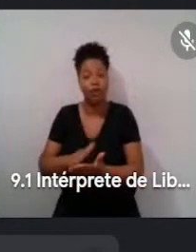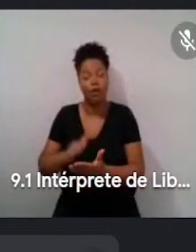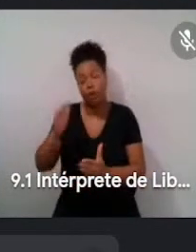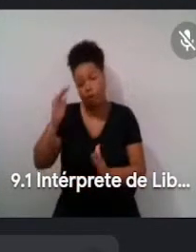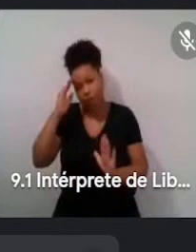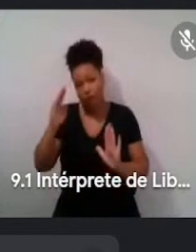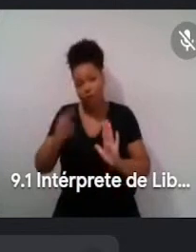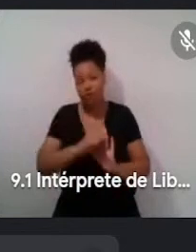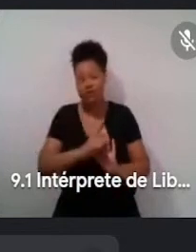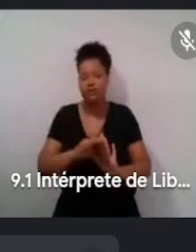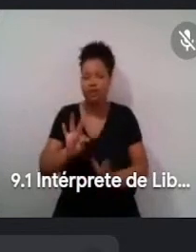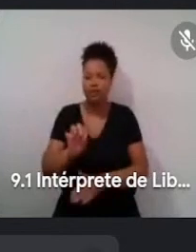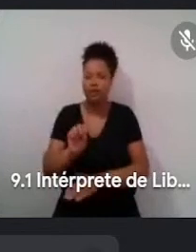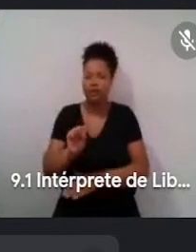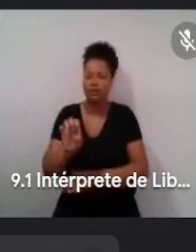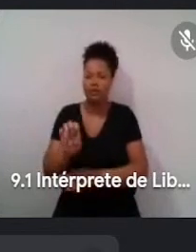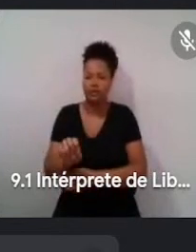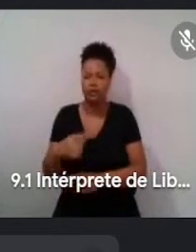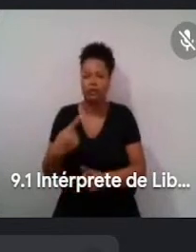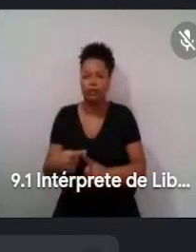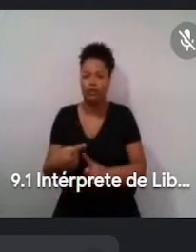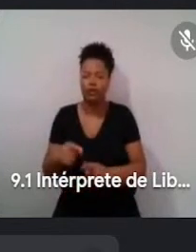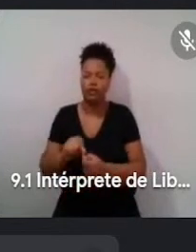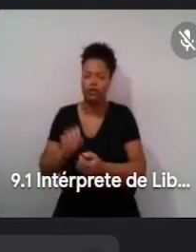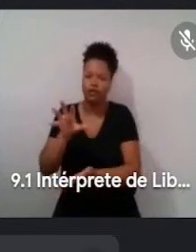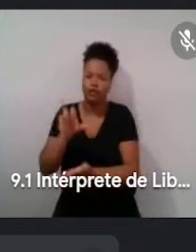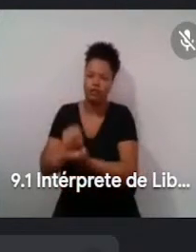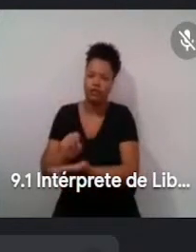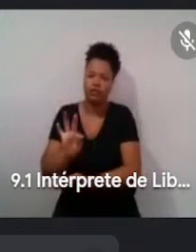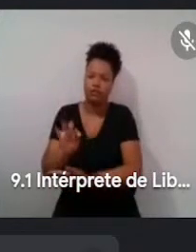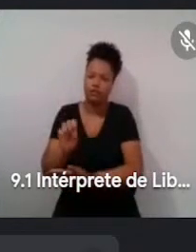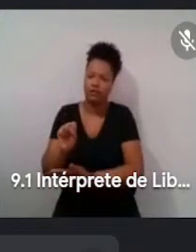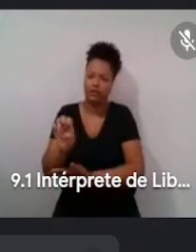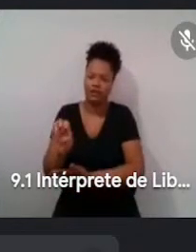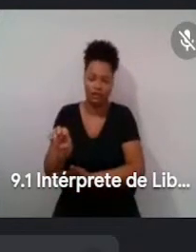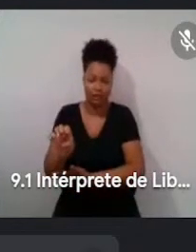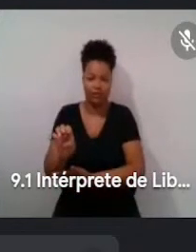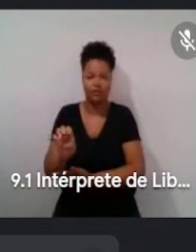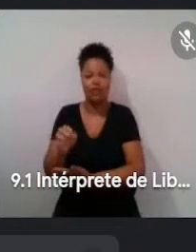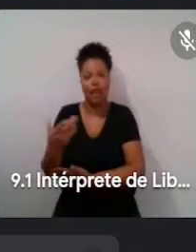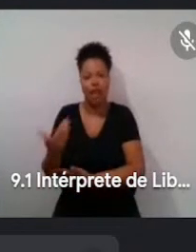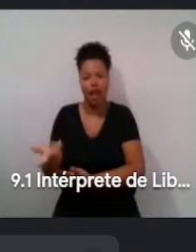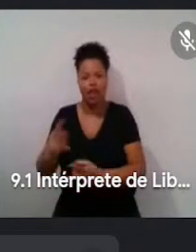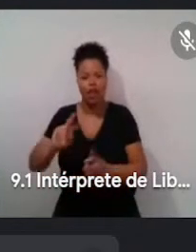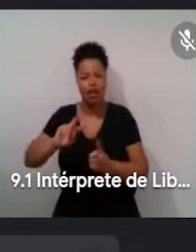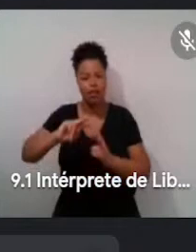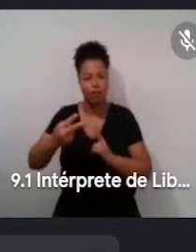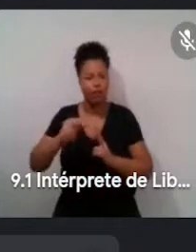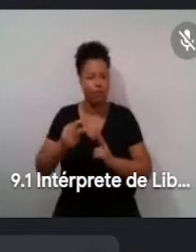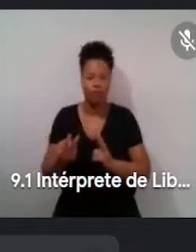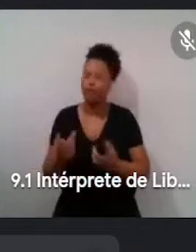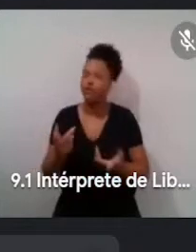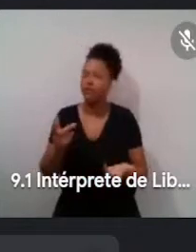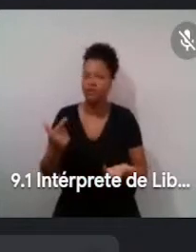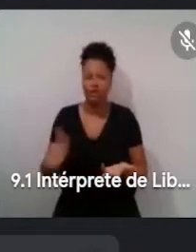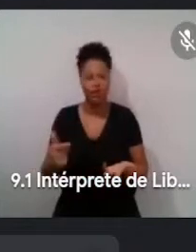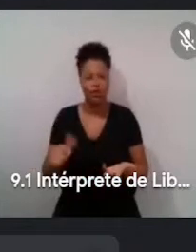houve o registro junto ao TSE e essa hipótese não foi contemplada pela